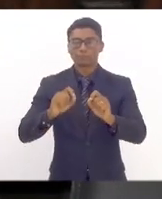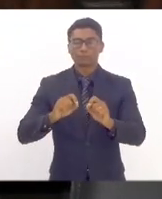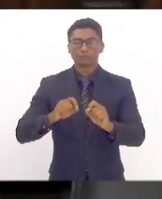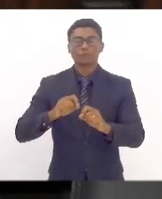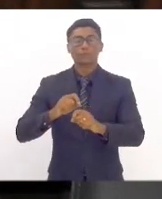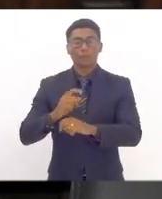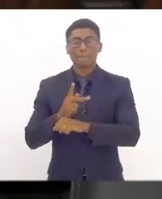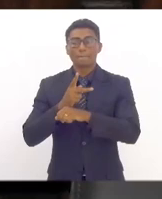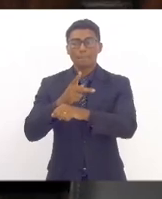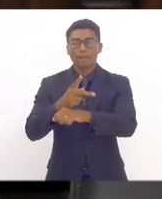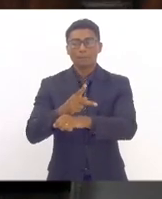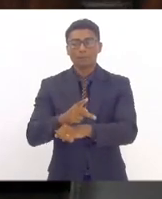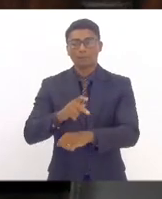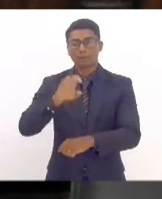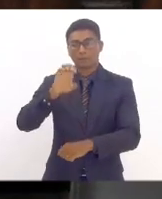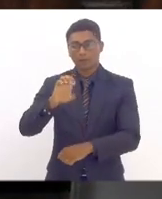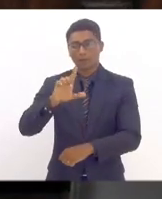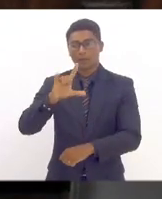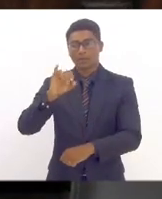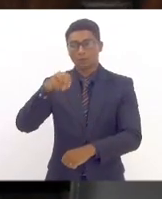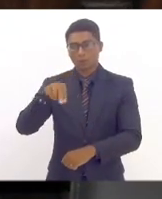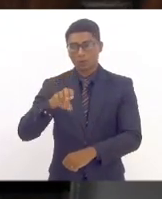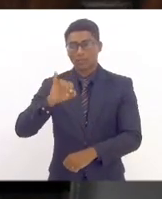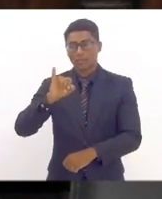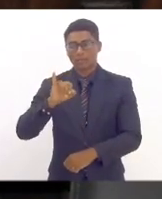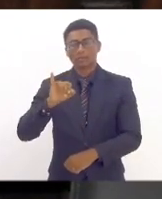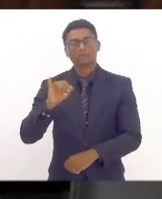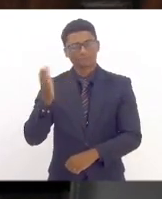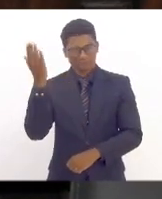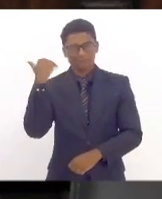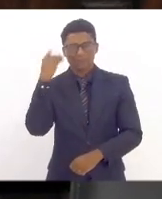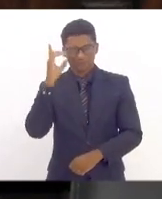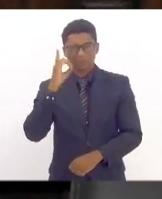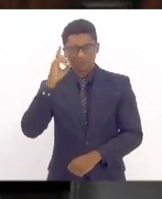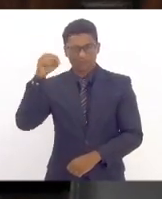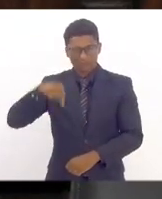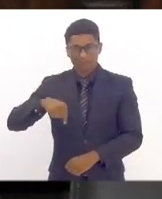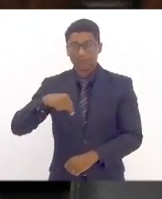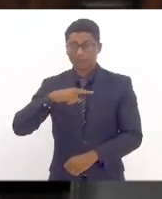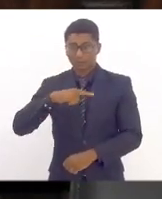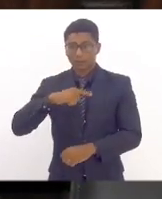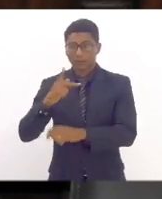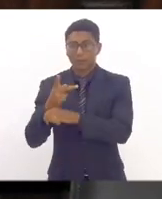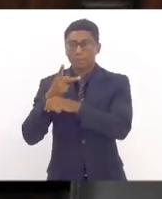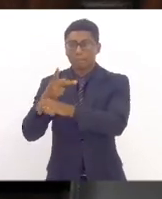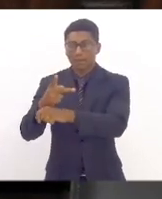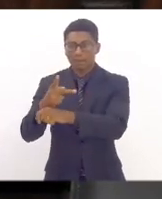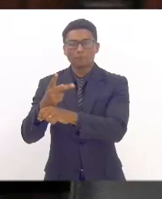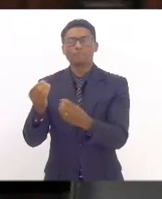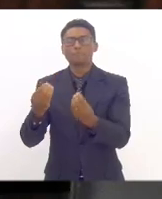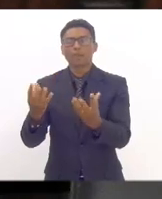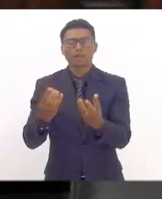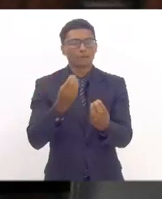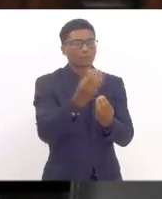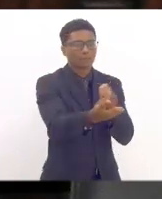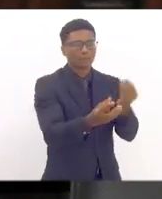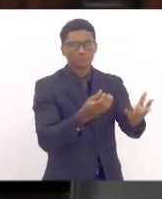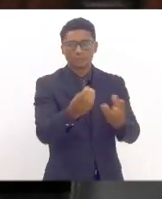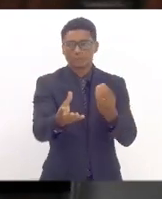elaneide Studart grande mulher grande deputada desta casa é reconhecer agradecer homenagear